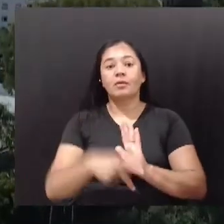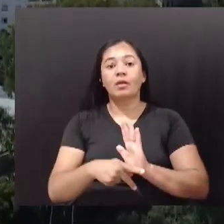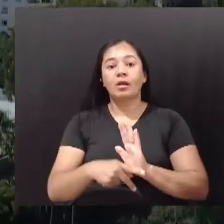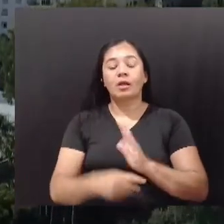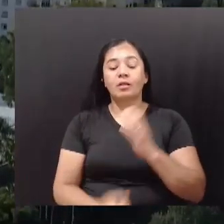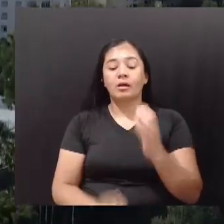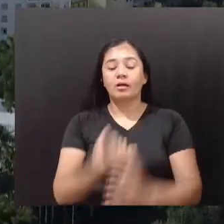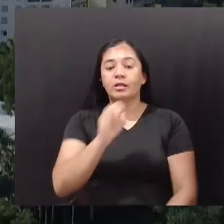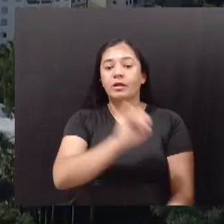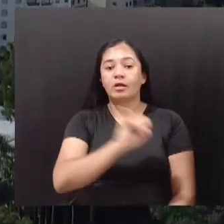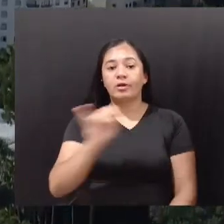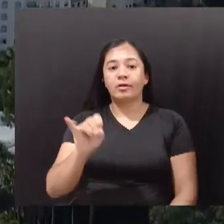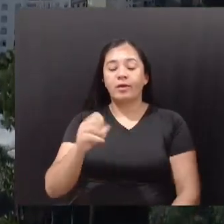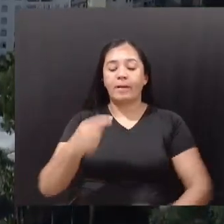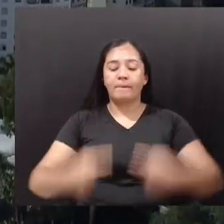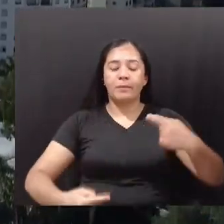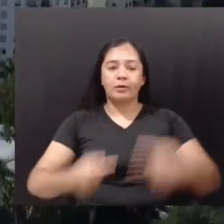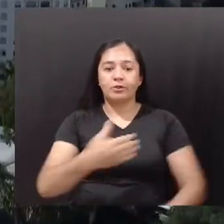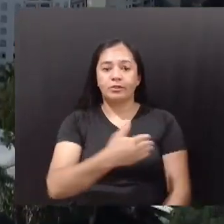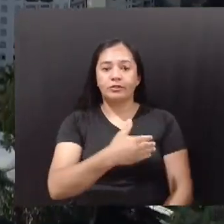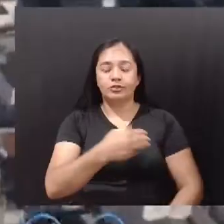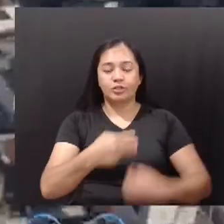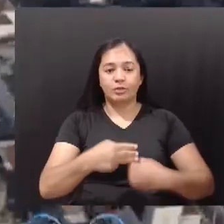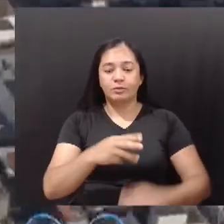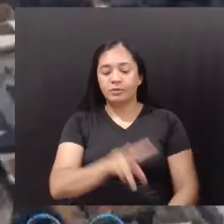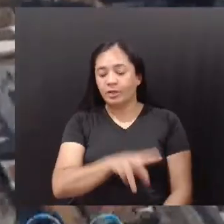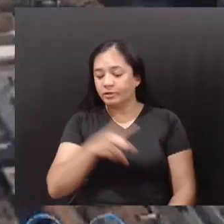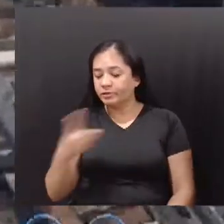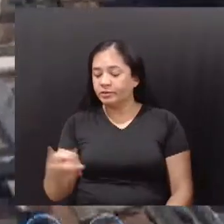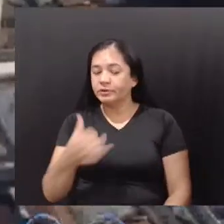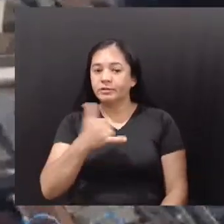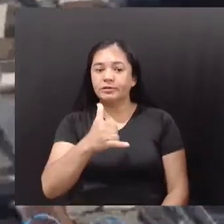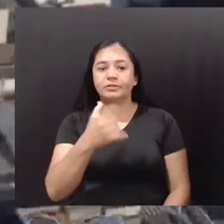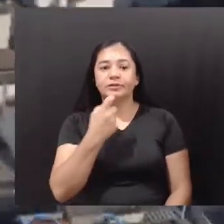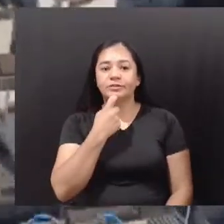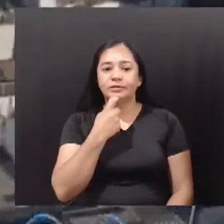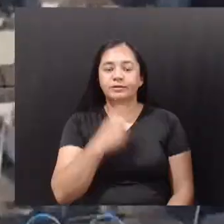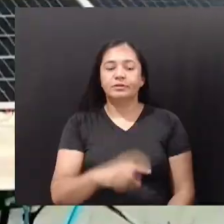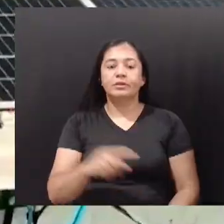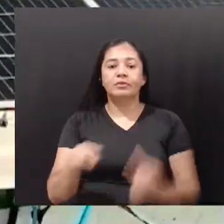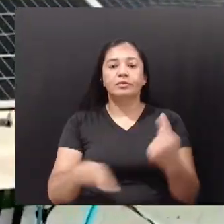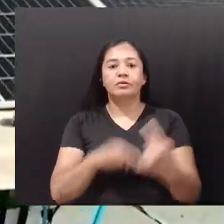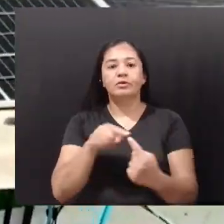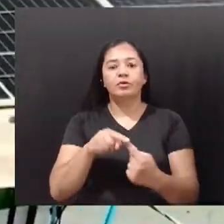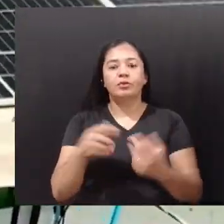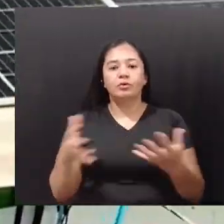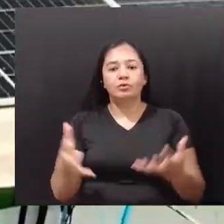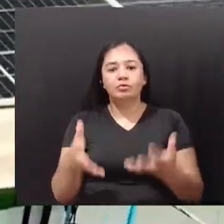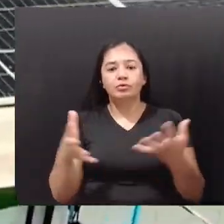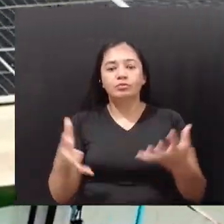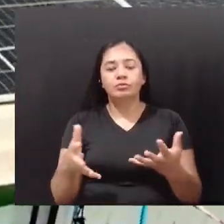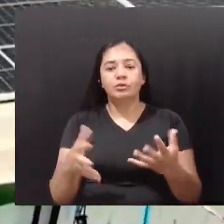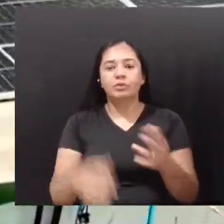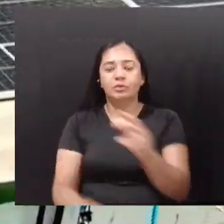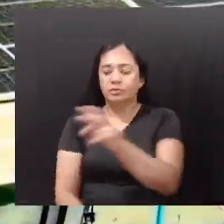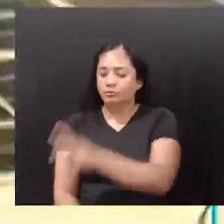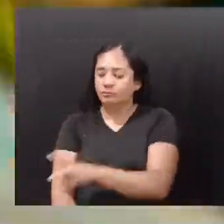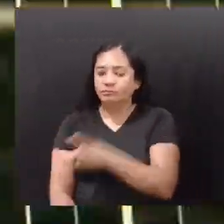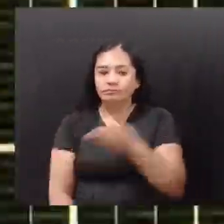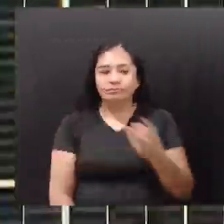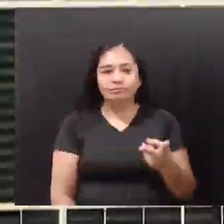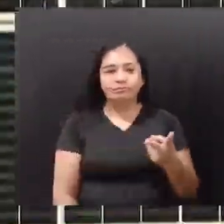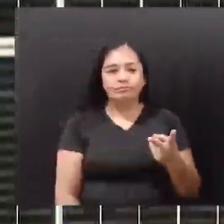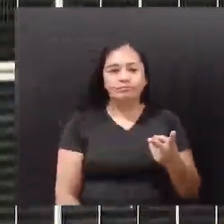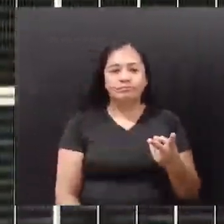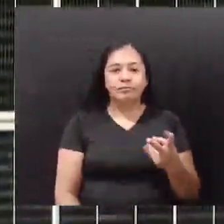de Incentivo à Transição Energética de Campinas, com o objetivo de promover a transição para uma matriz energética